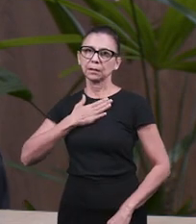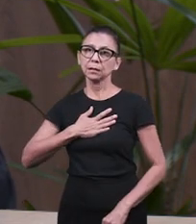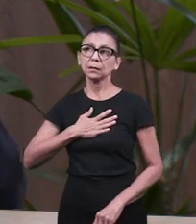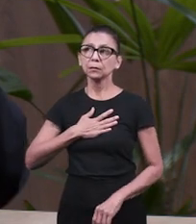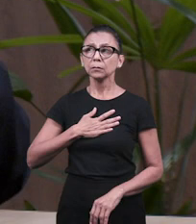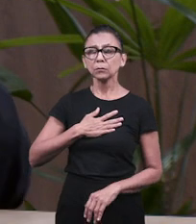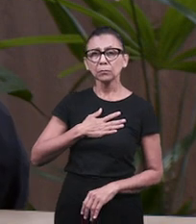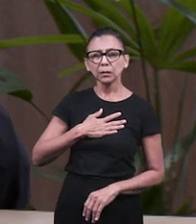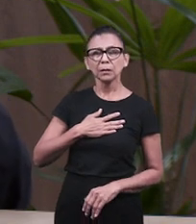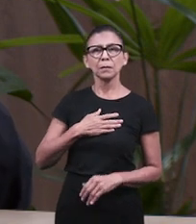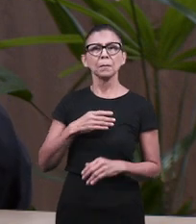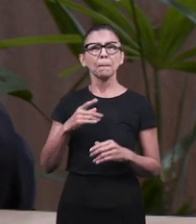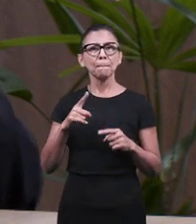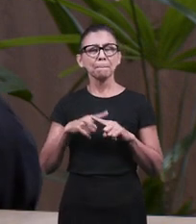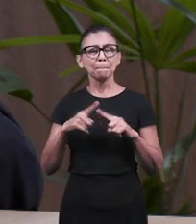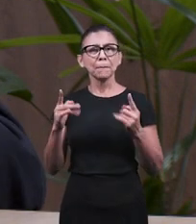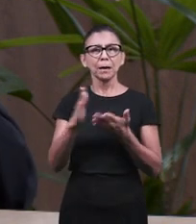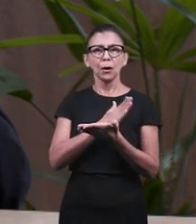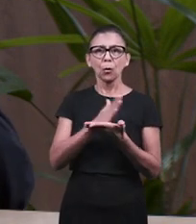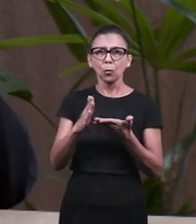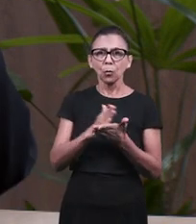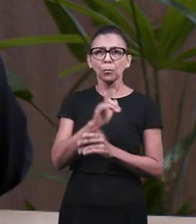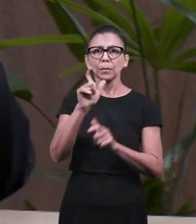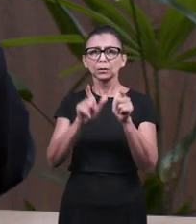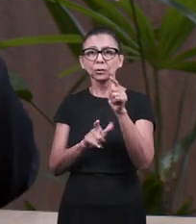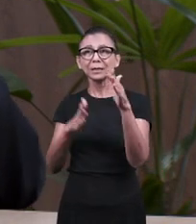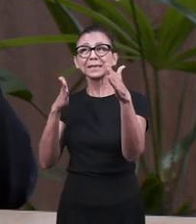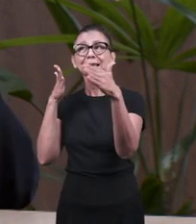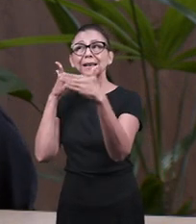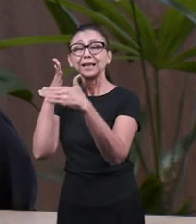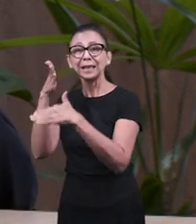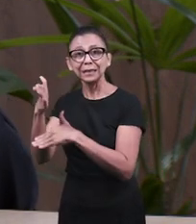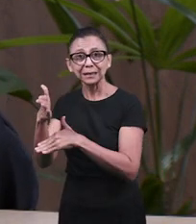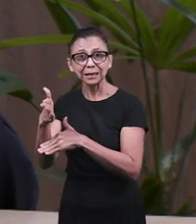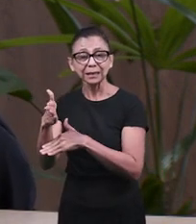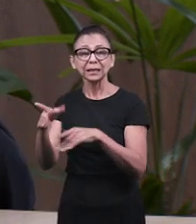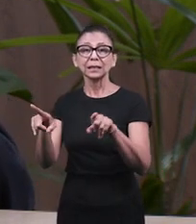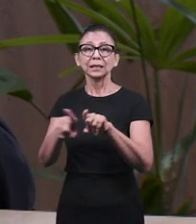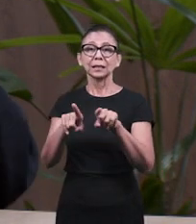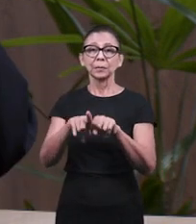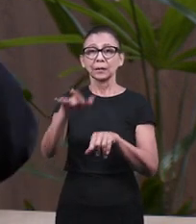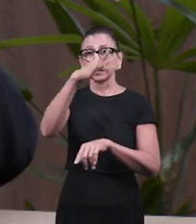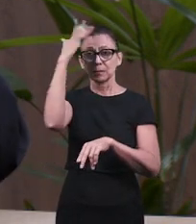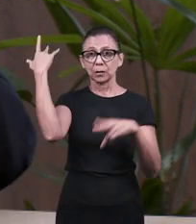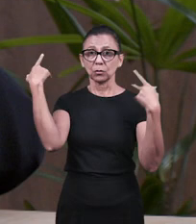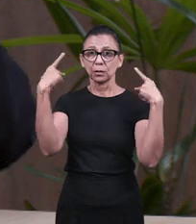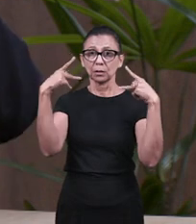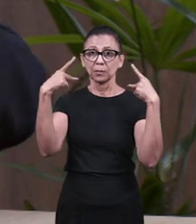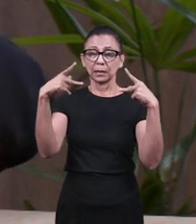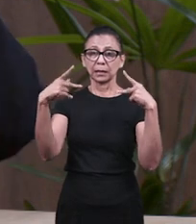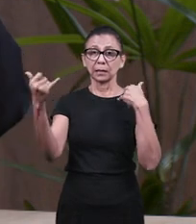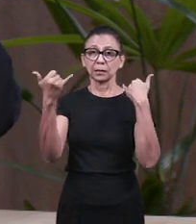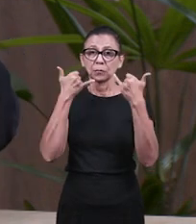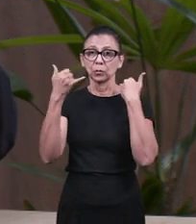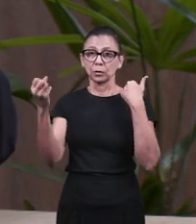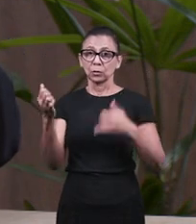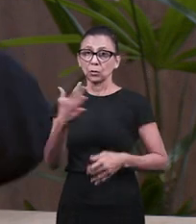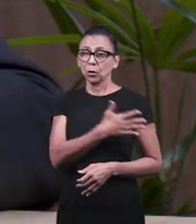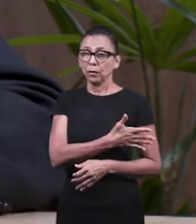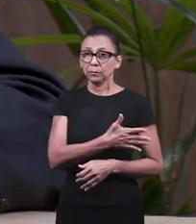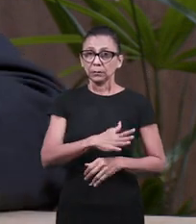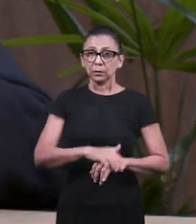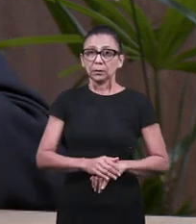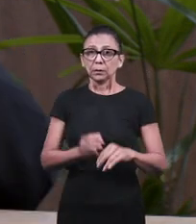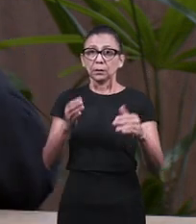resta que alguns entrem nele, e que aqueles a quem primeiro foram pregadas as boas novas não entraram por causa da